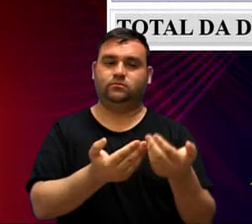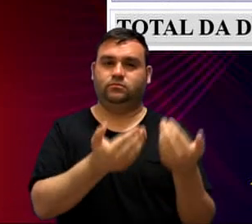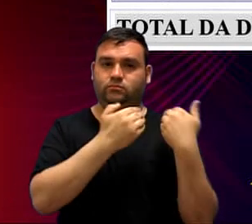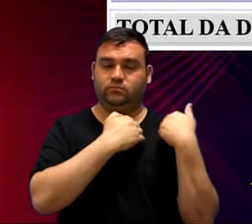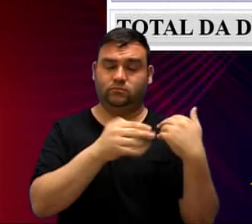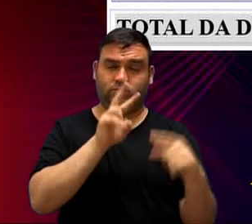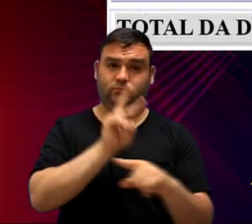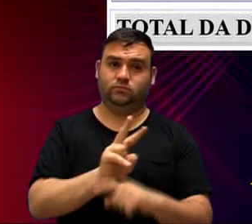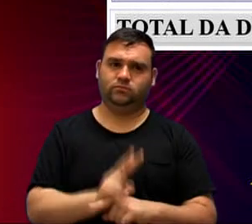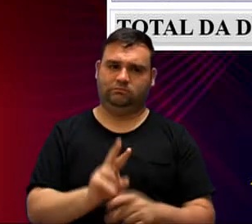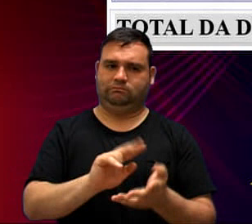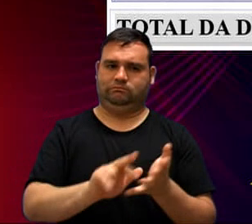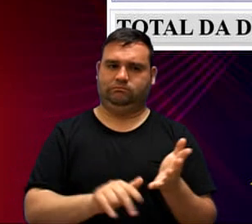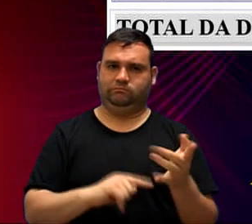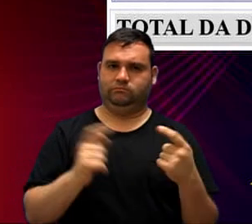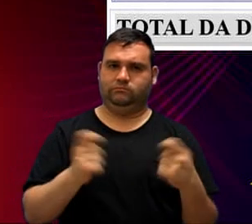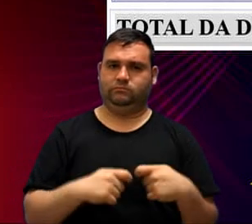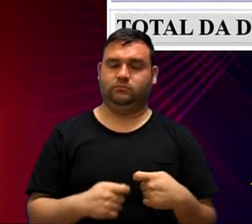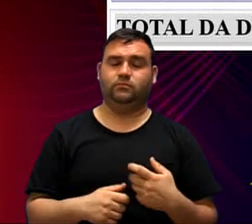mais...